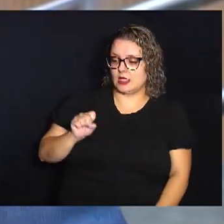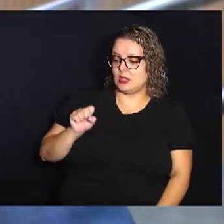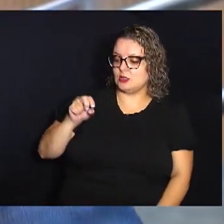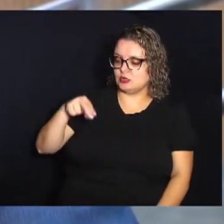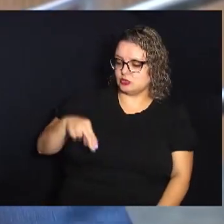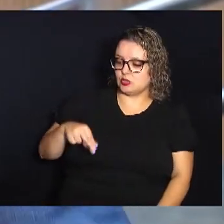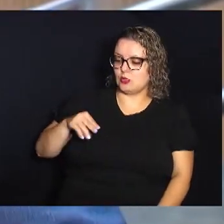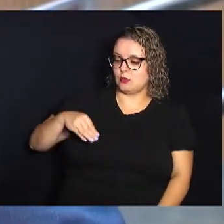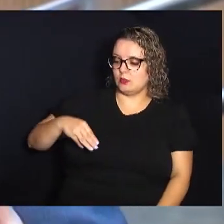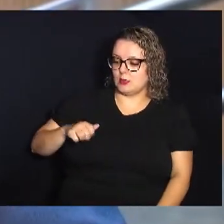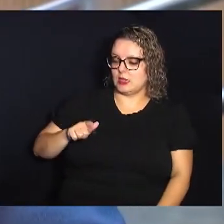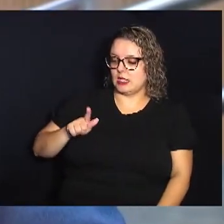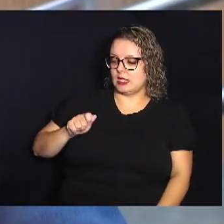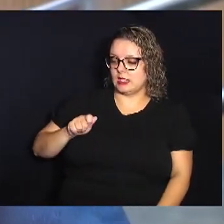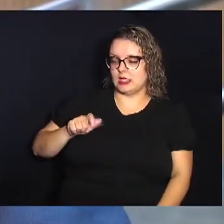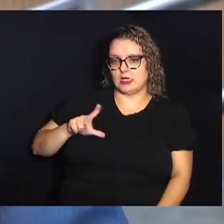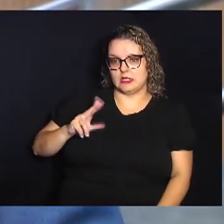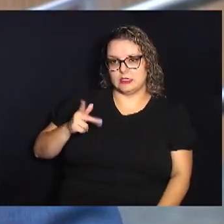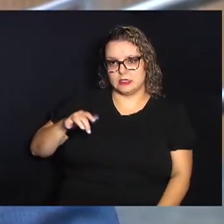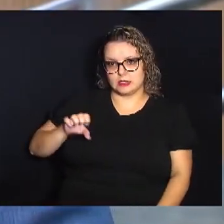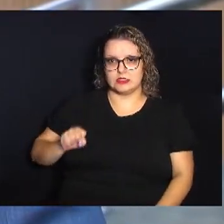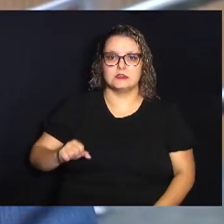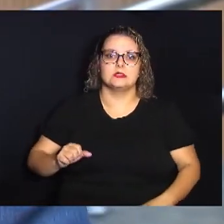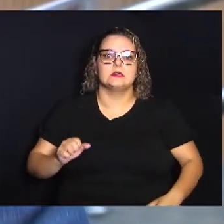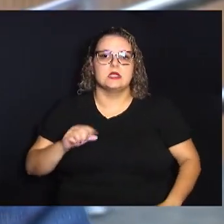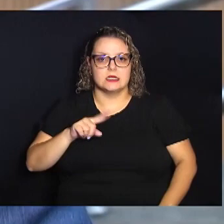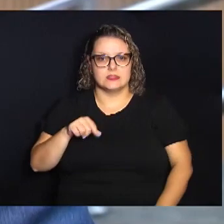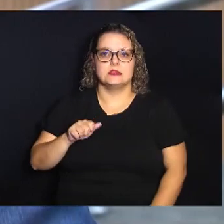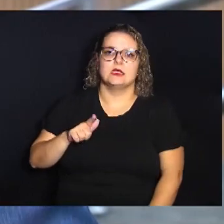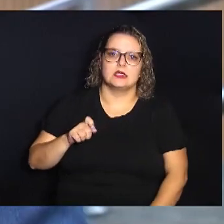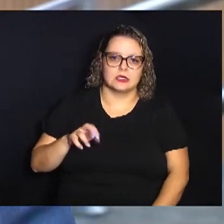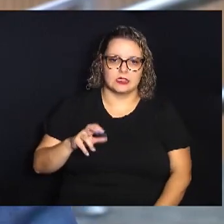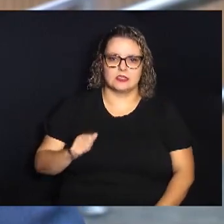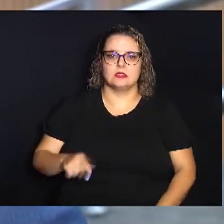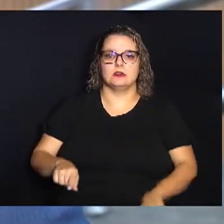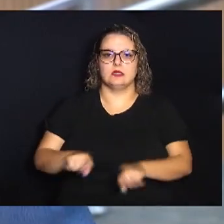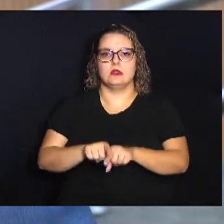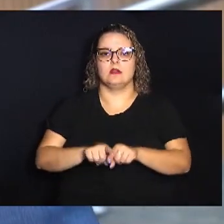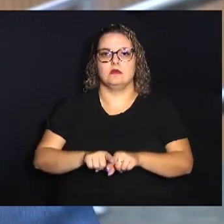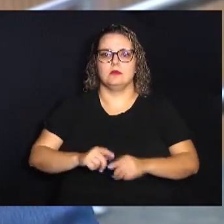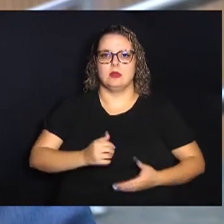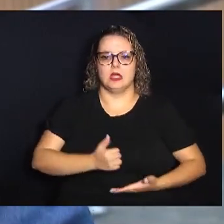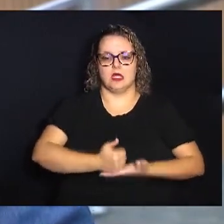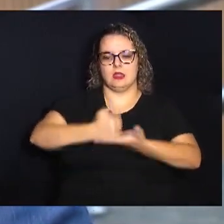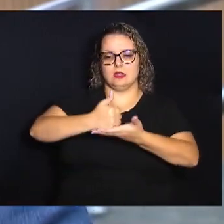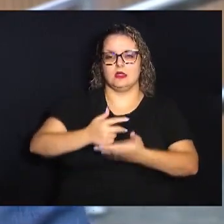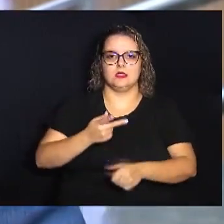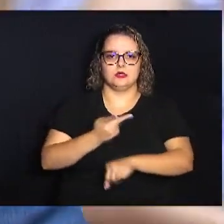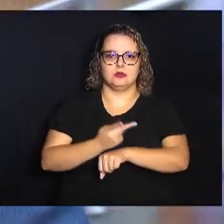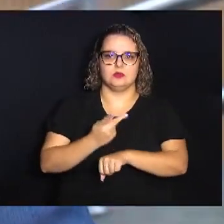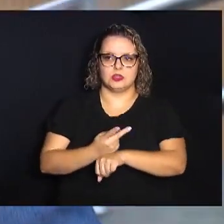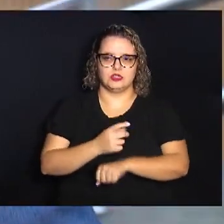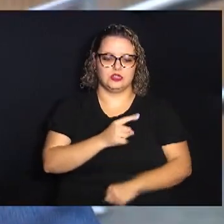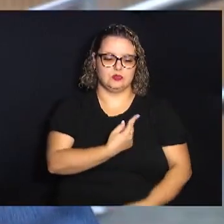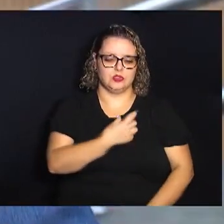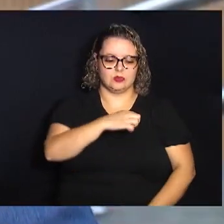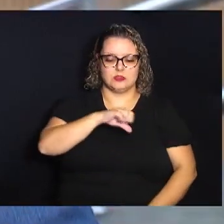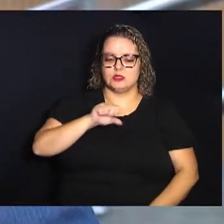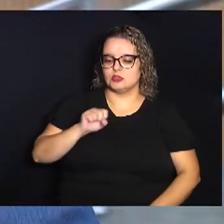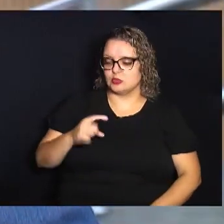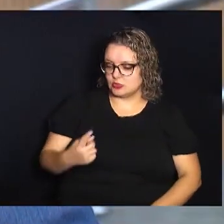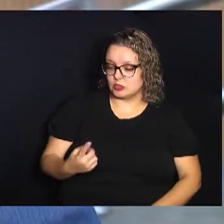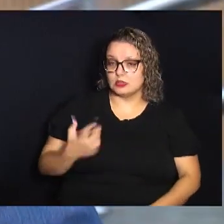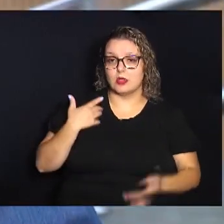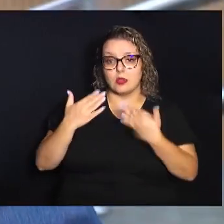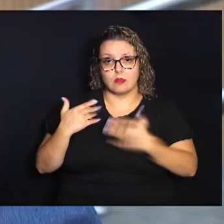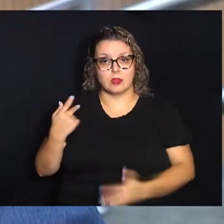amigo, zagueiro, e também foi campeão da Taça de Prata pelo Guarani em 81. Então, conversando com ele,